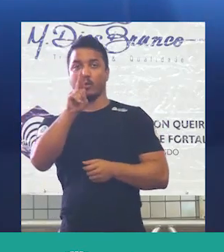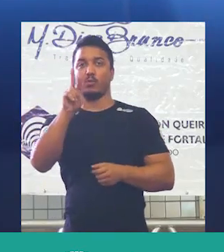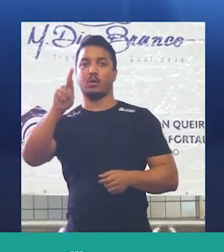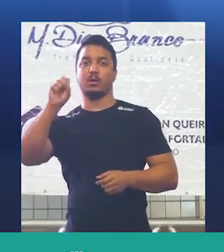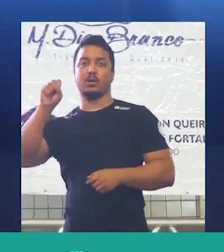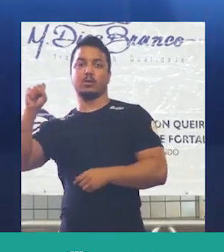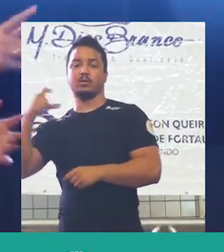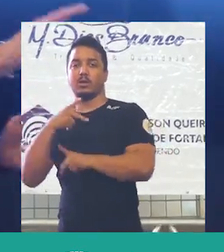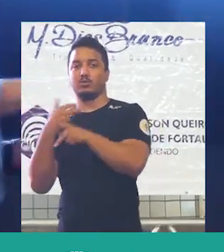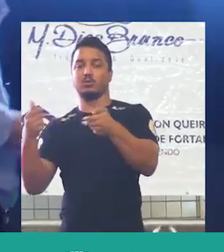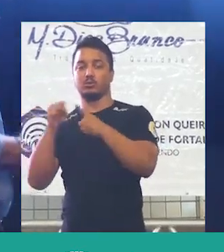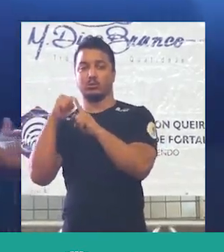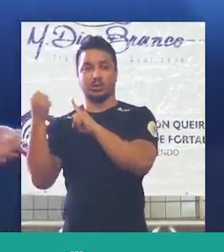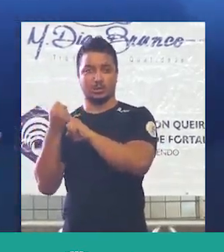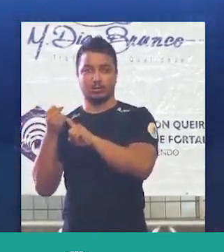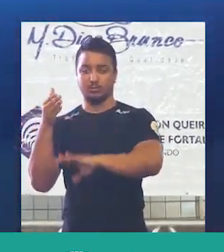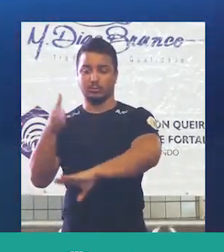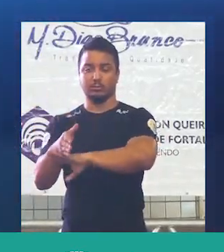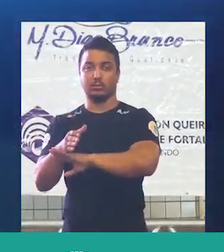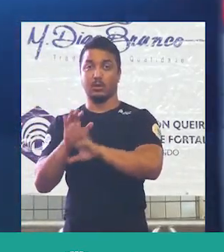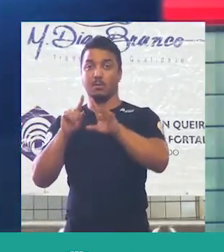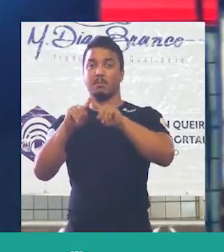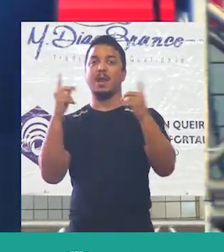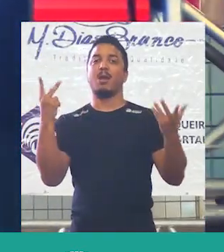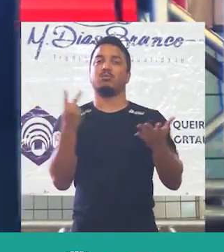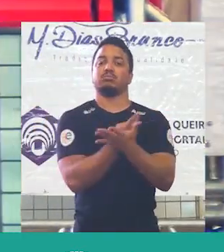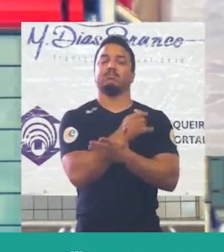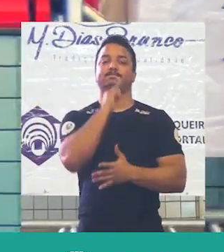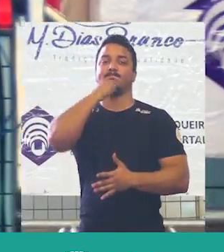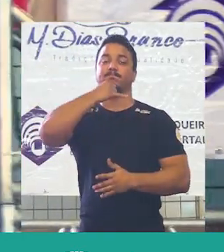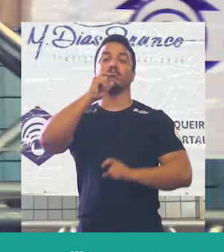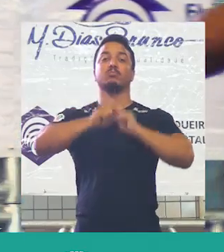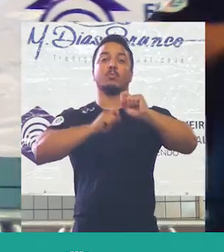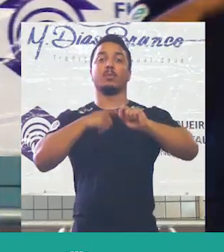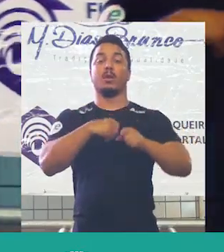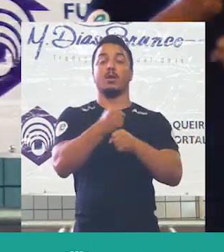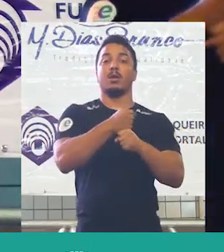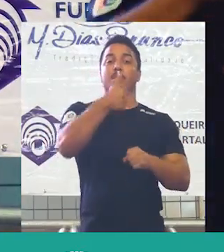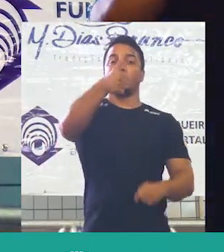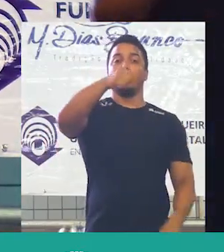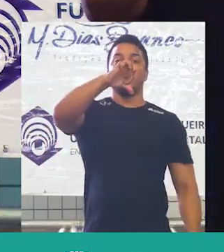ideias socialistas. Mas aí o que aconteceu? Em